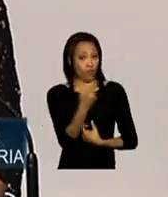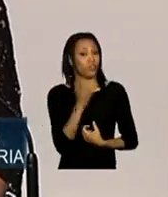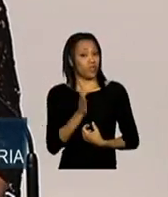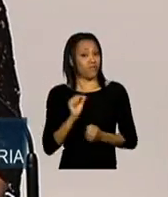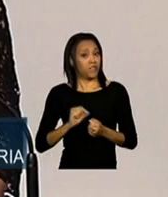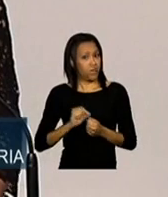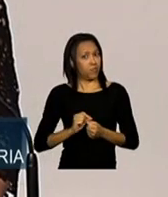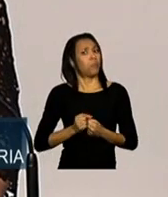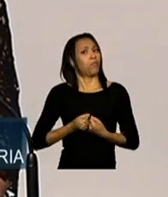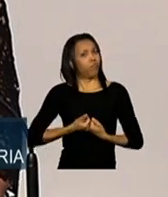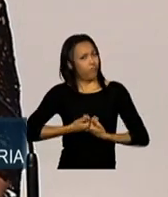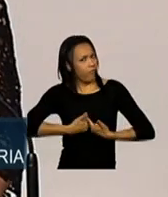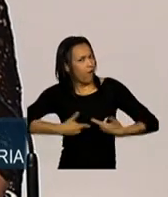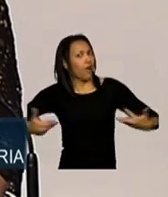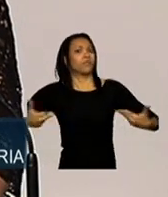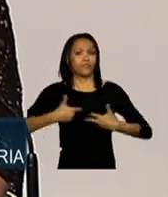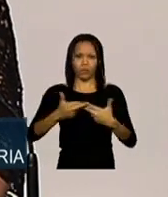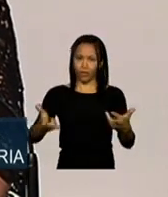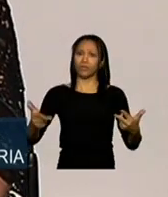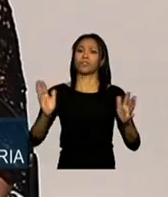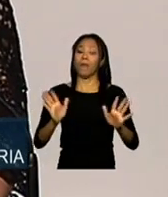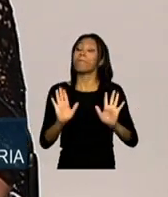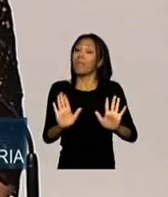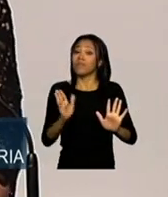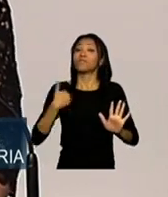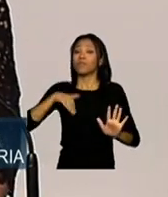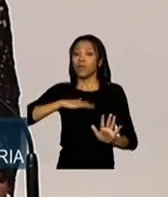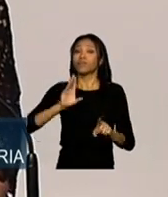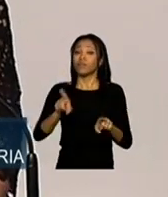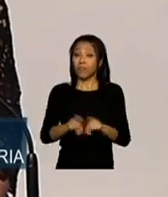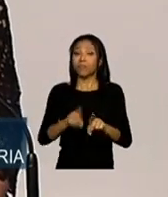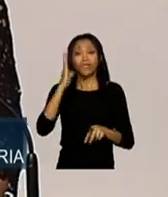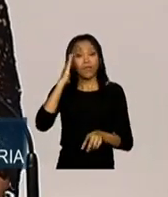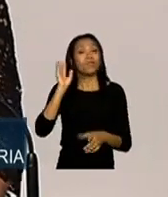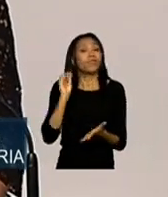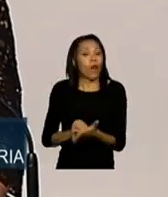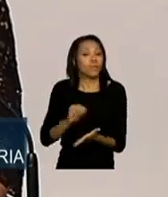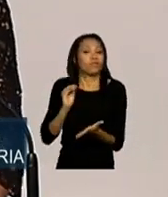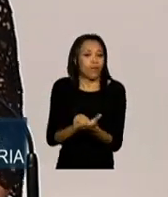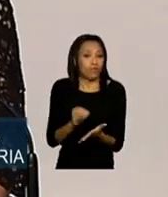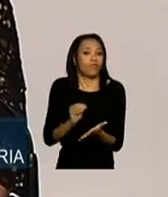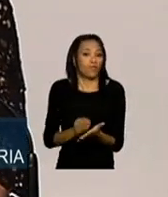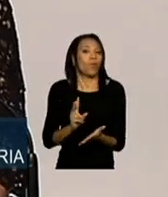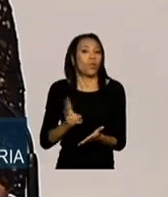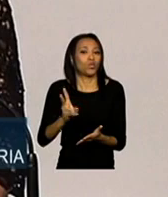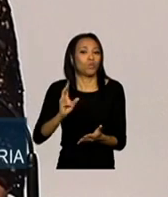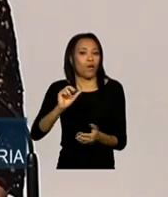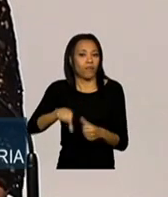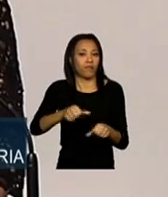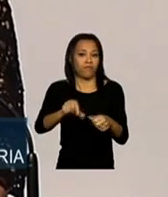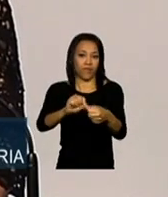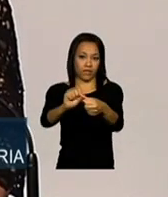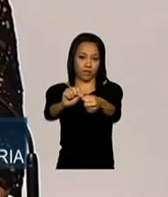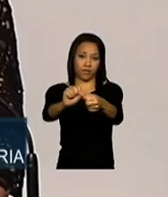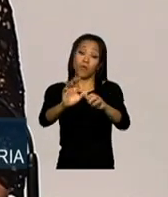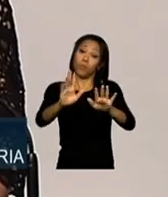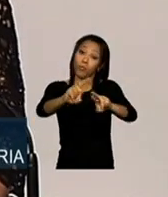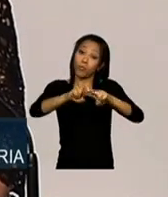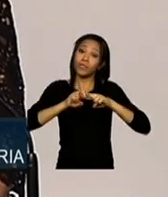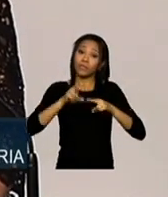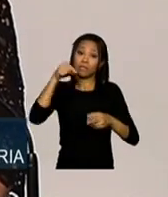muito. Sabemos que ainda falta muito por fazer. Por isso que esses compromissos não podem